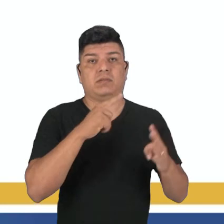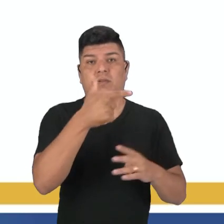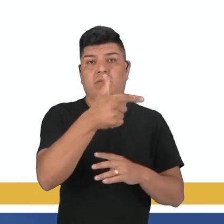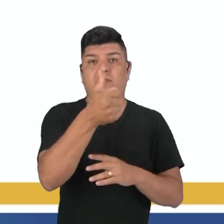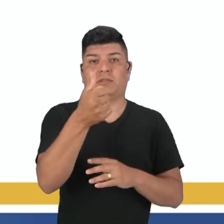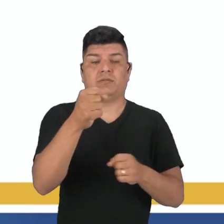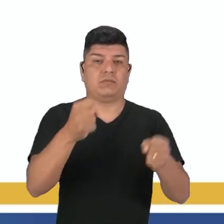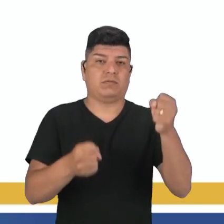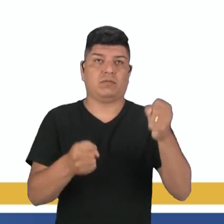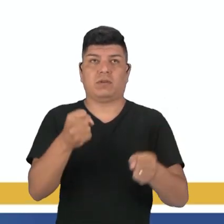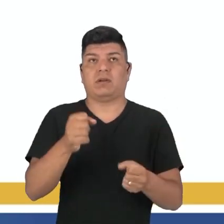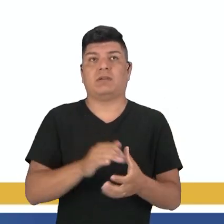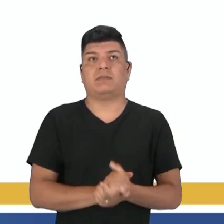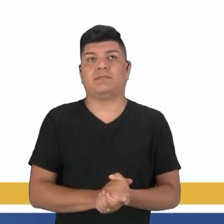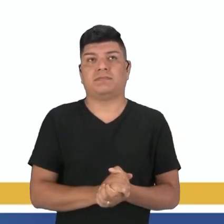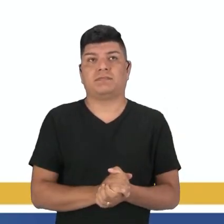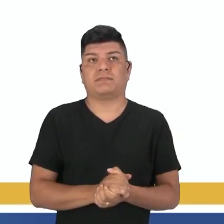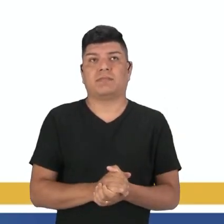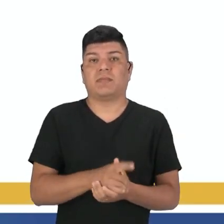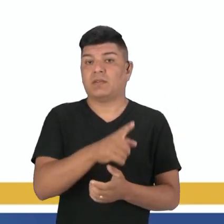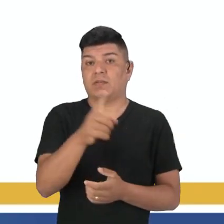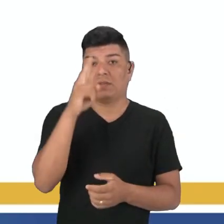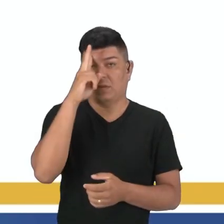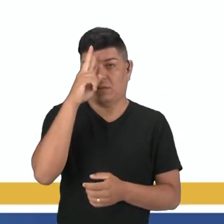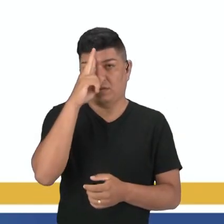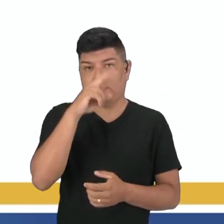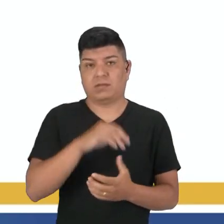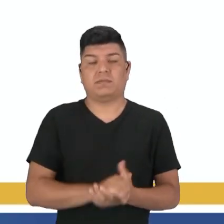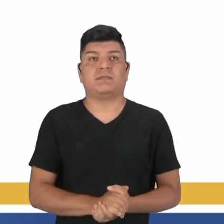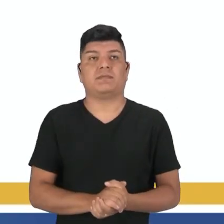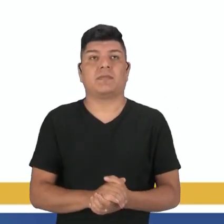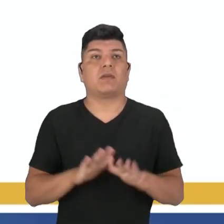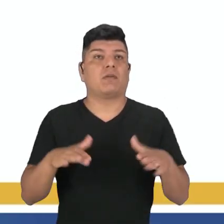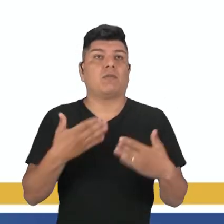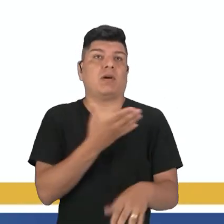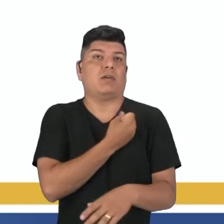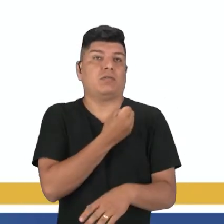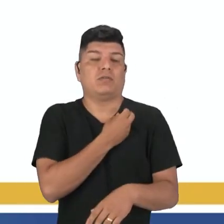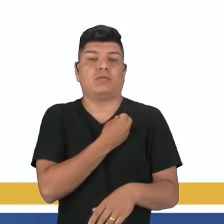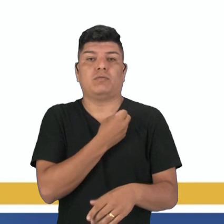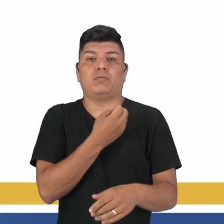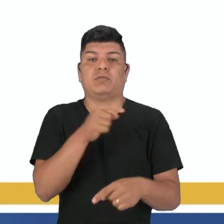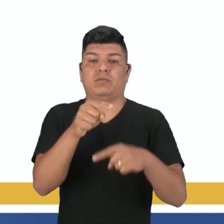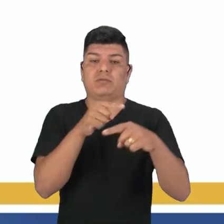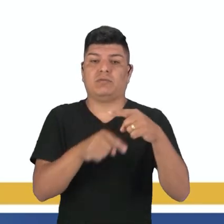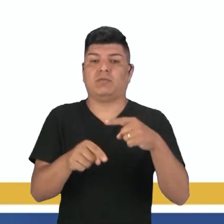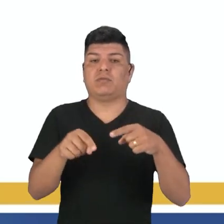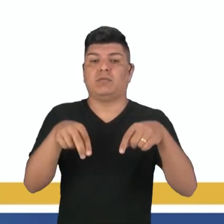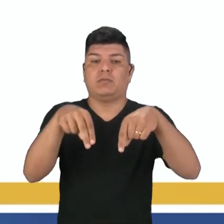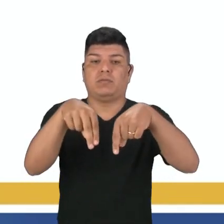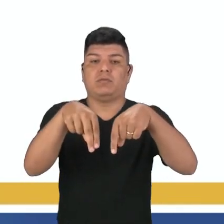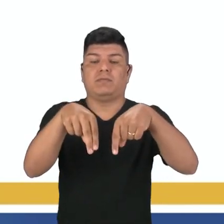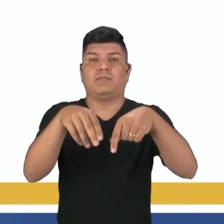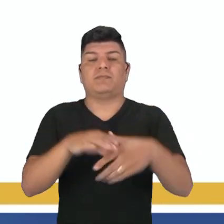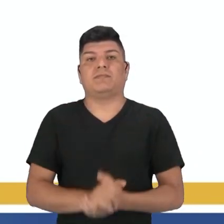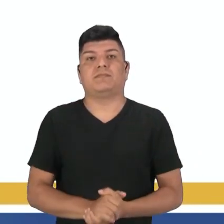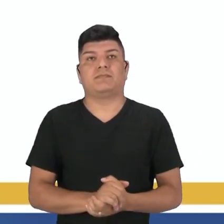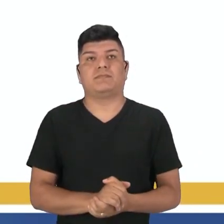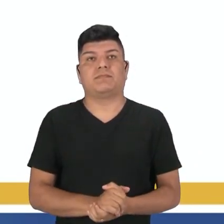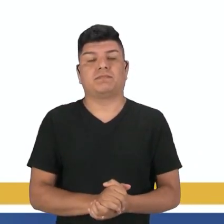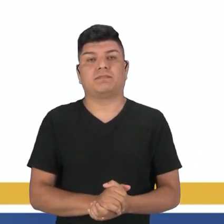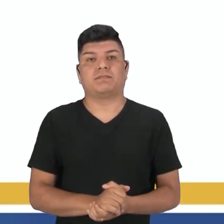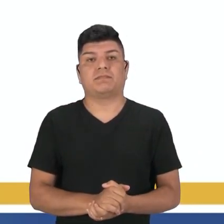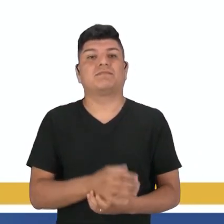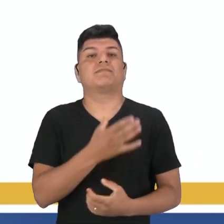carros. Bom, você ainda lembra? Qual é o número que é divisor de qualquer número natural? E